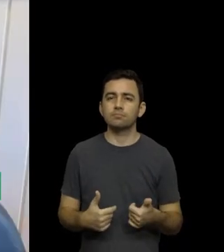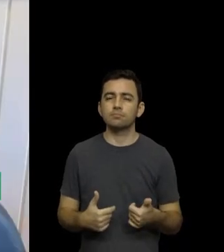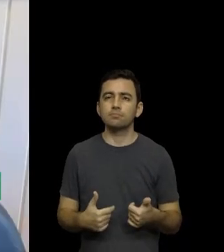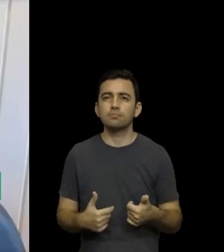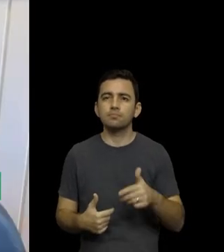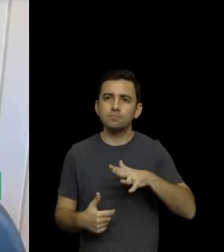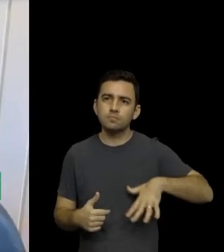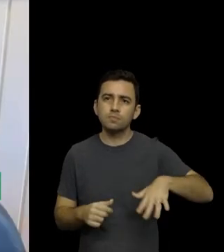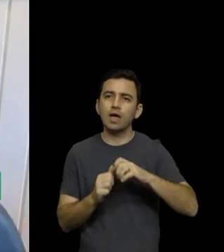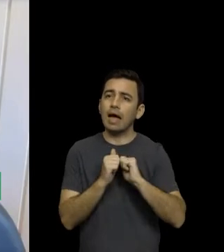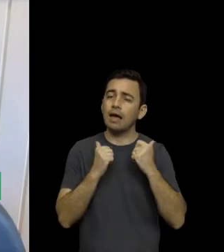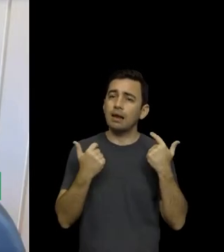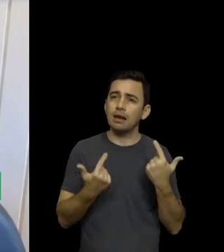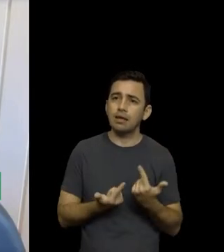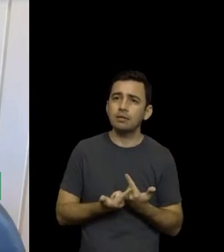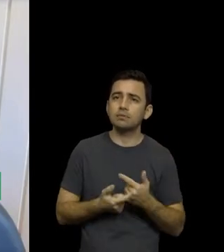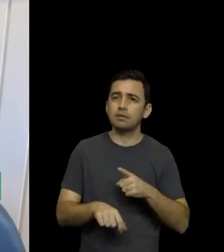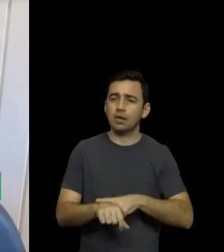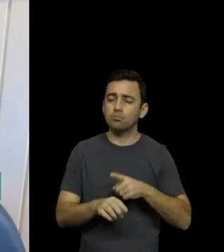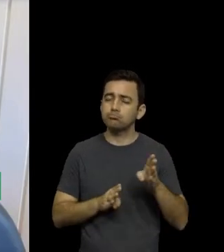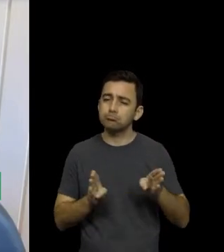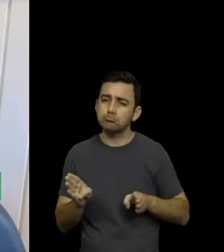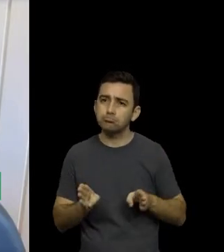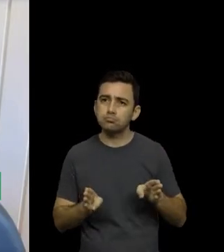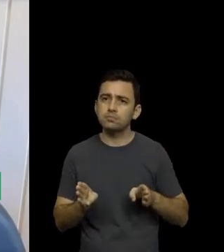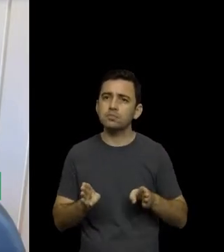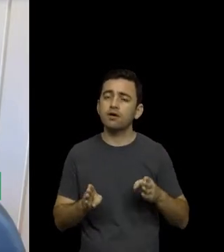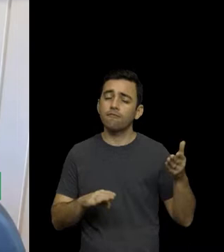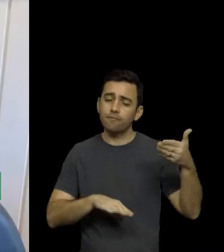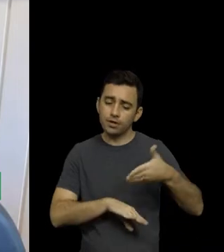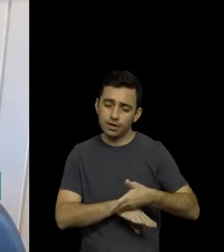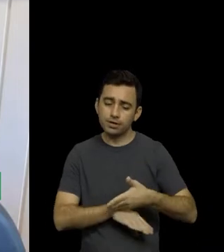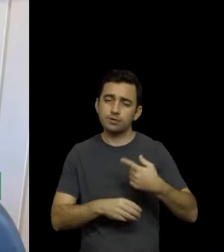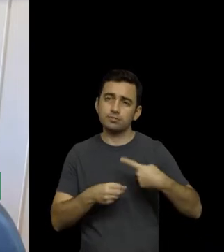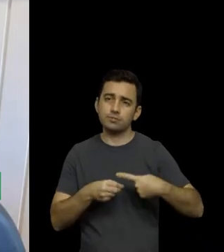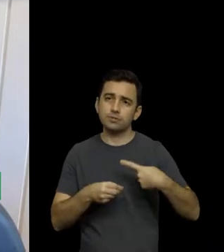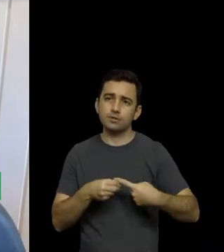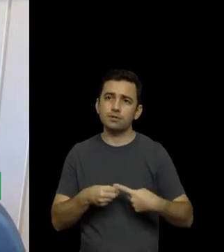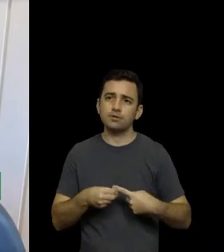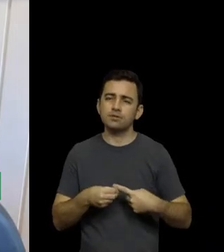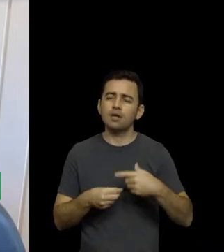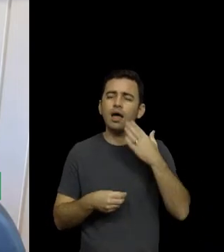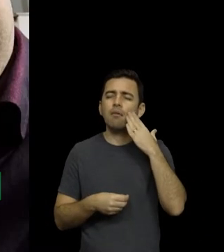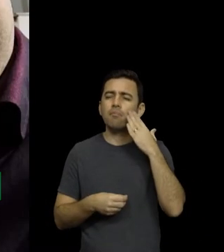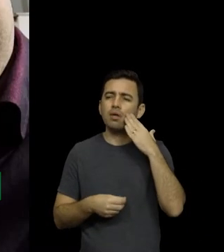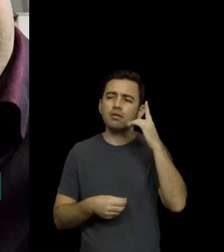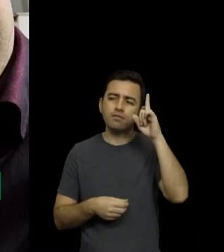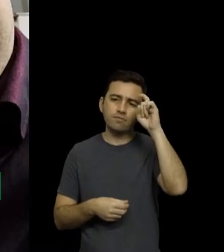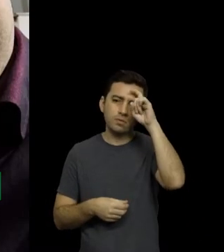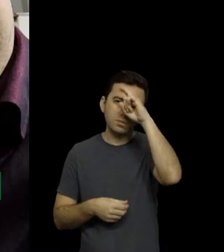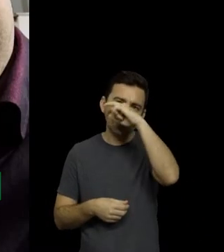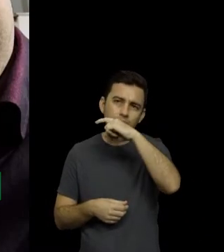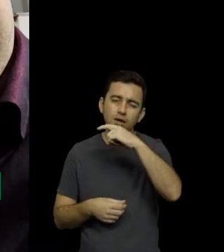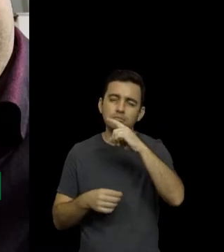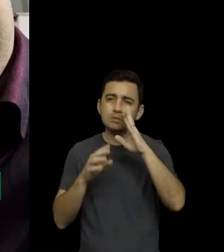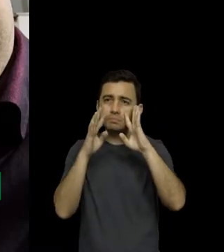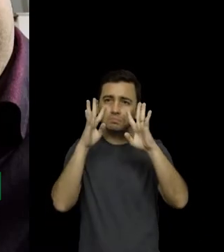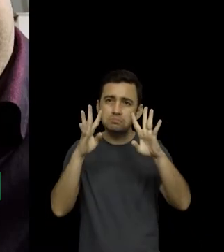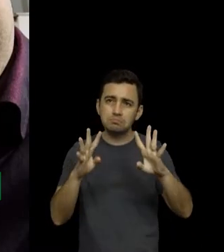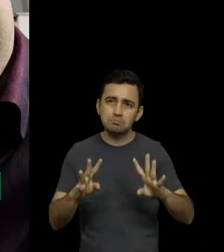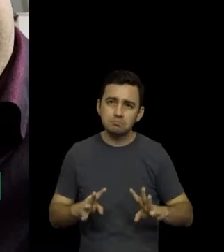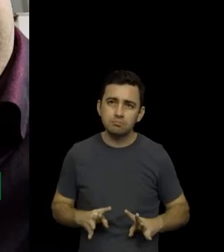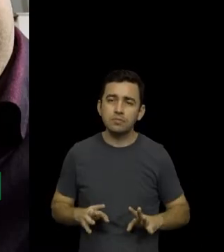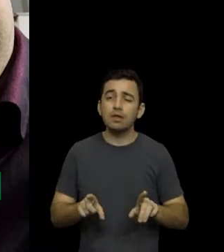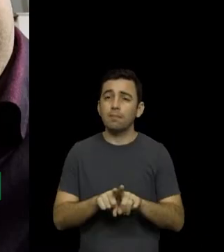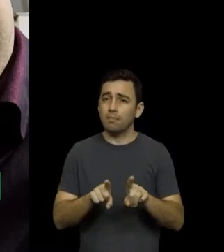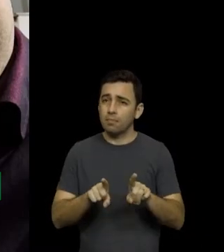LESC por um breve período, de vir aqui no nosso município para saber das nossas dificuldades, nos ouvir e querer, de alguma forma,